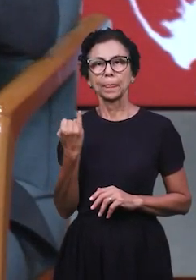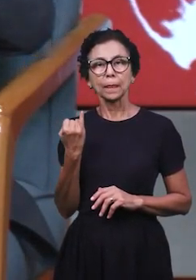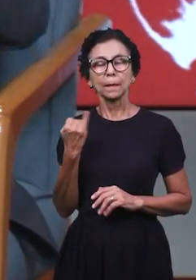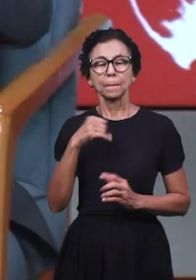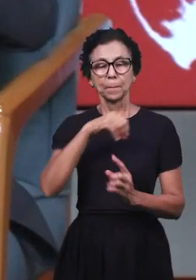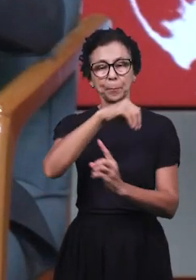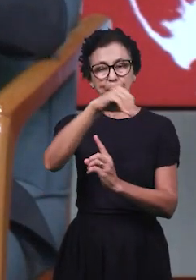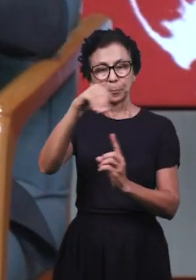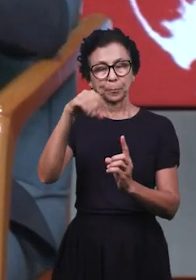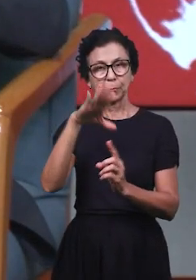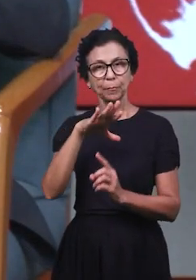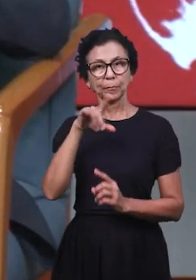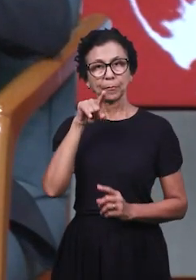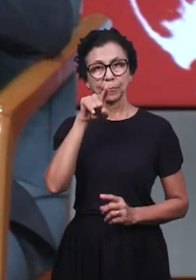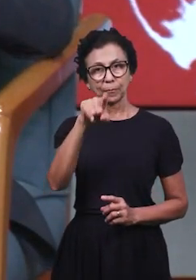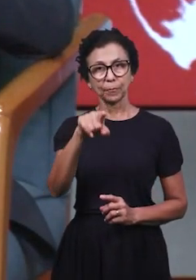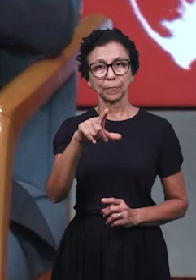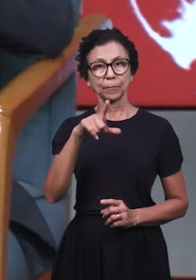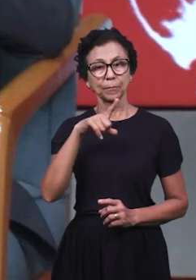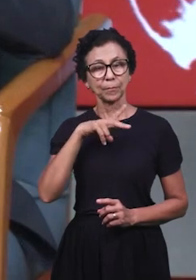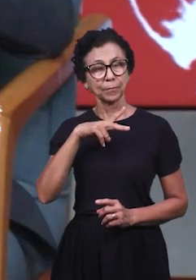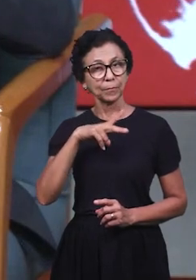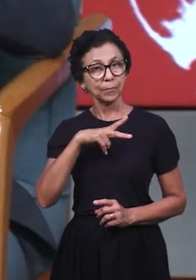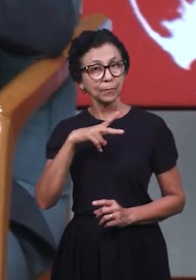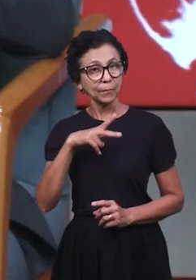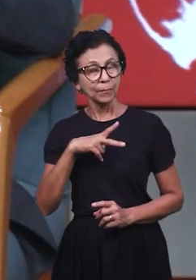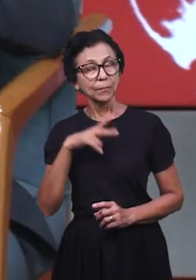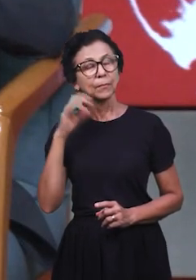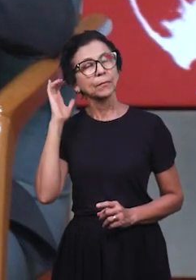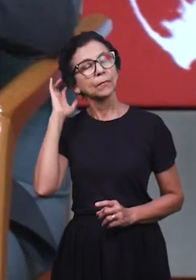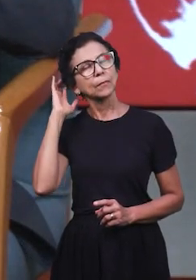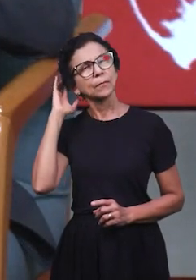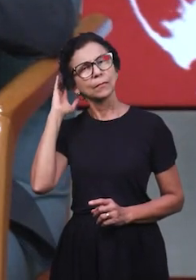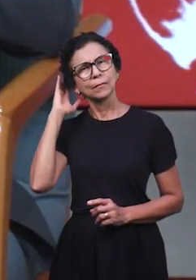da graça na sua vida. Você tem uma